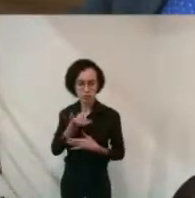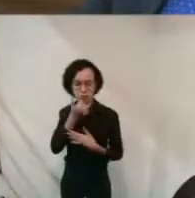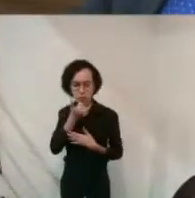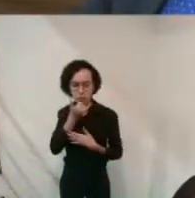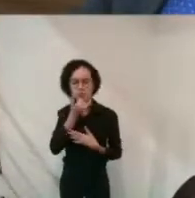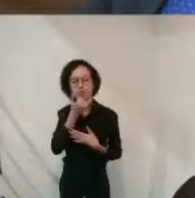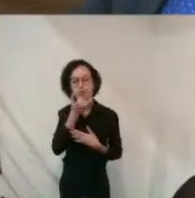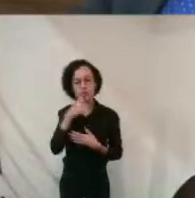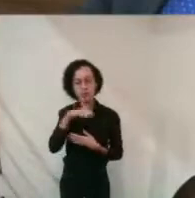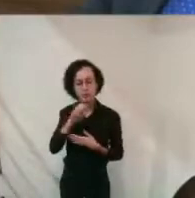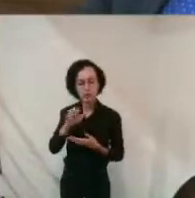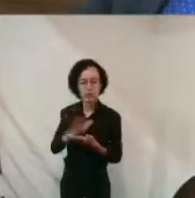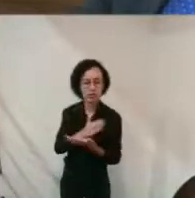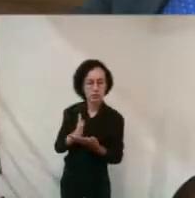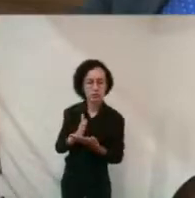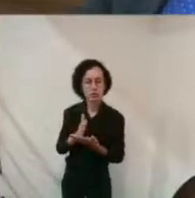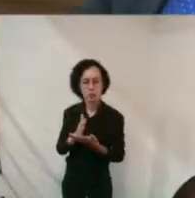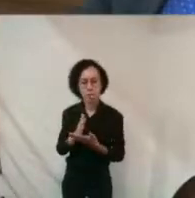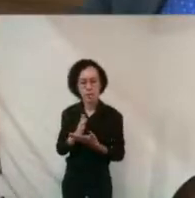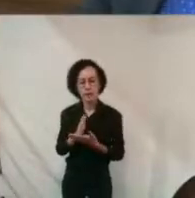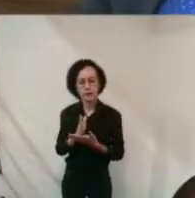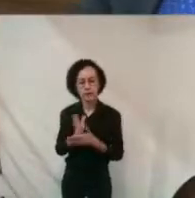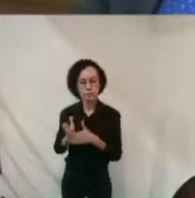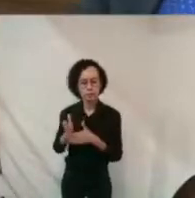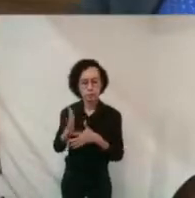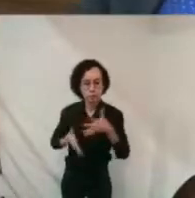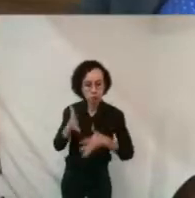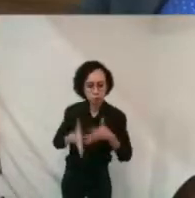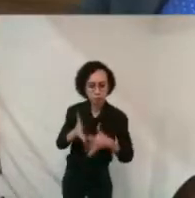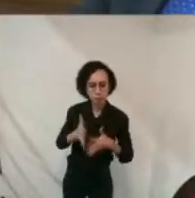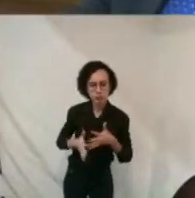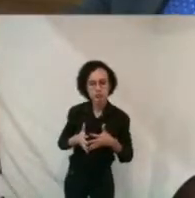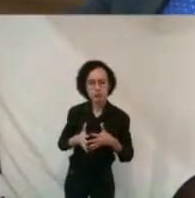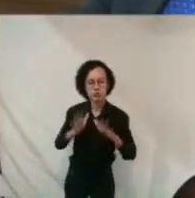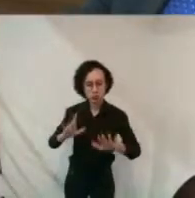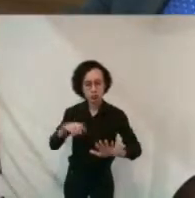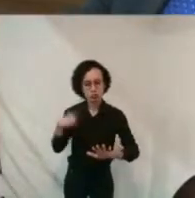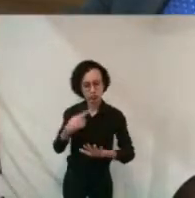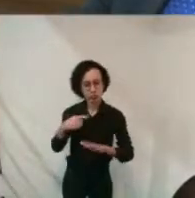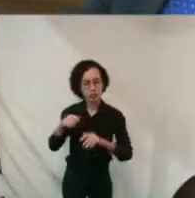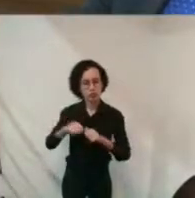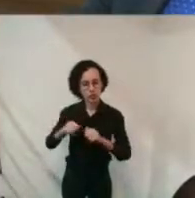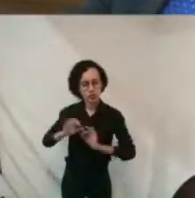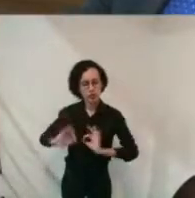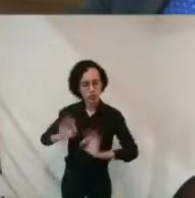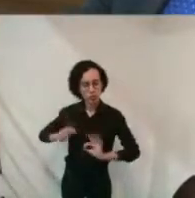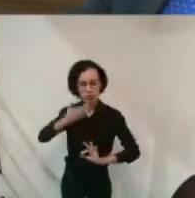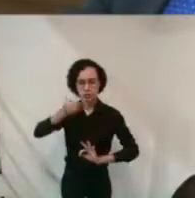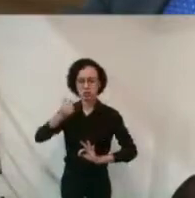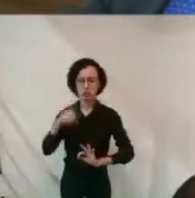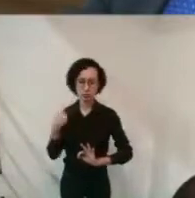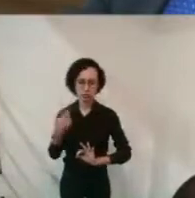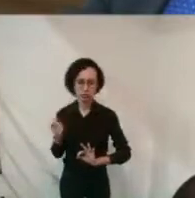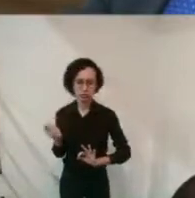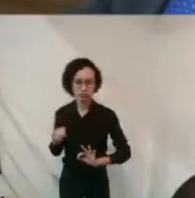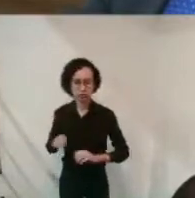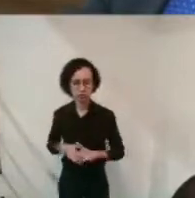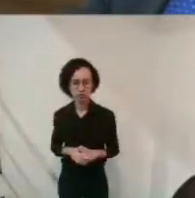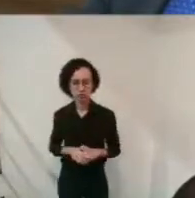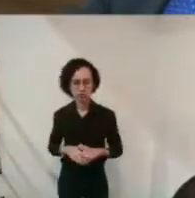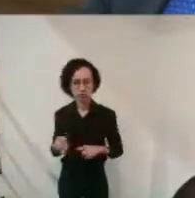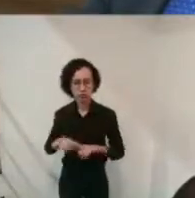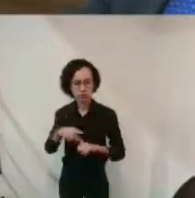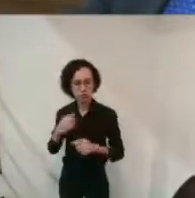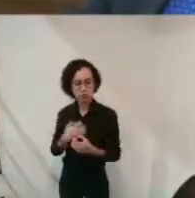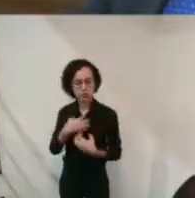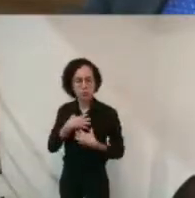Desculpem se algum empecilho aí na acolhida, mas nós estamos fazendo o melhor que podemos, porque nos